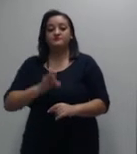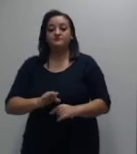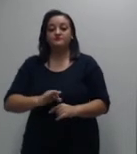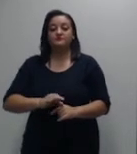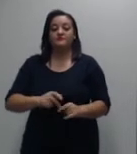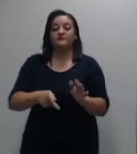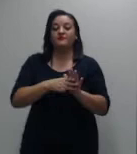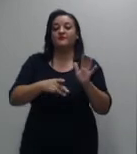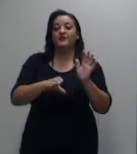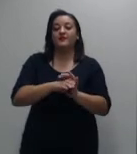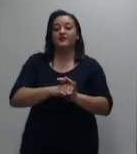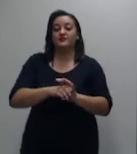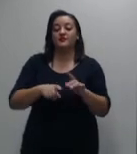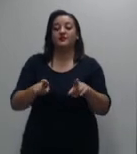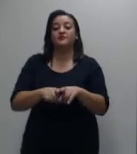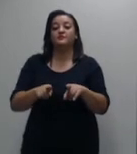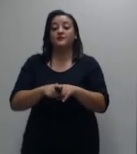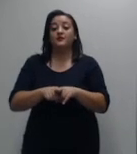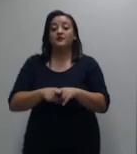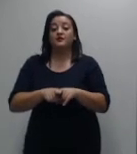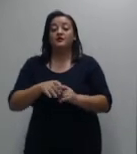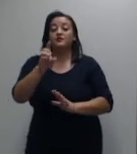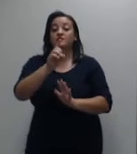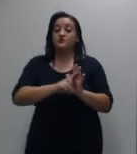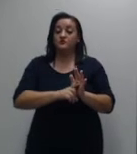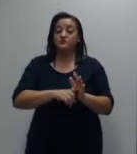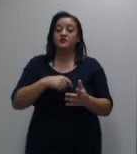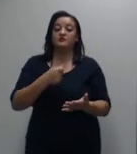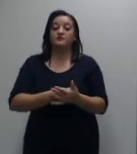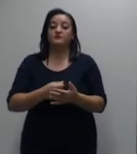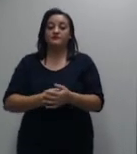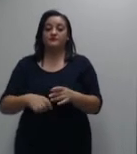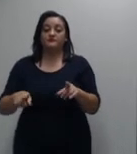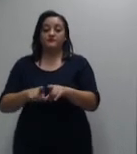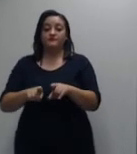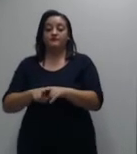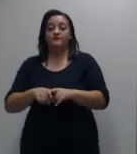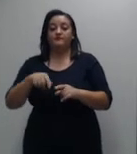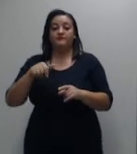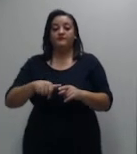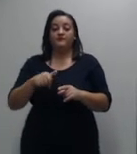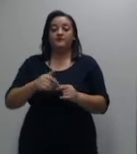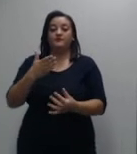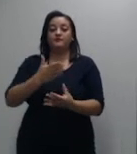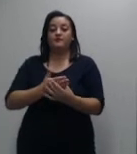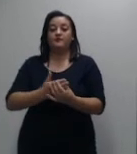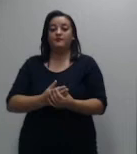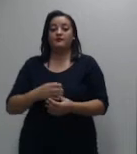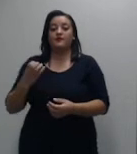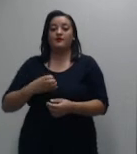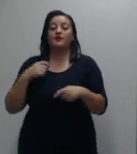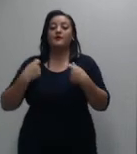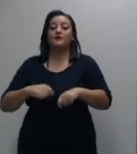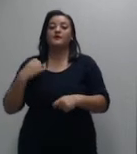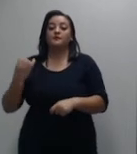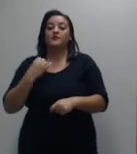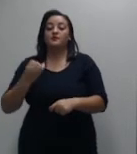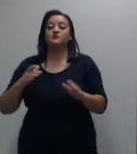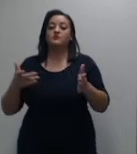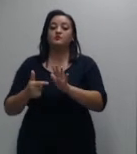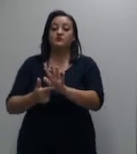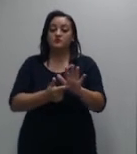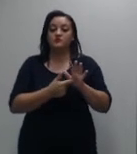cautelar me leva e fixo e do direito a ressarcimento das despesas você faz o que sabe aquele de maracujá deflagrou